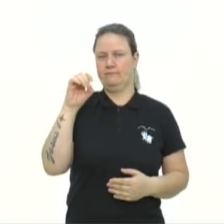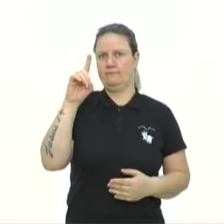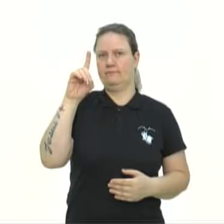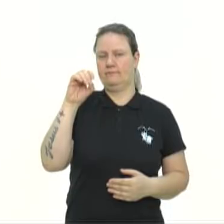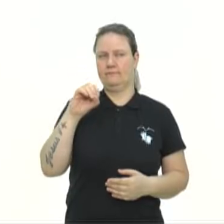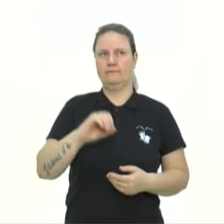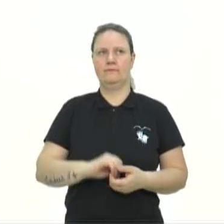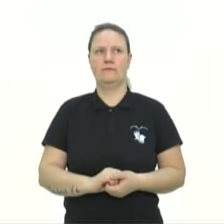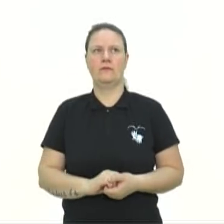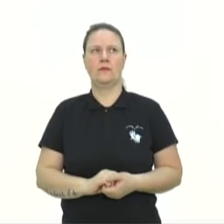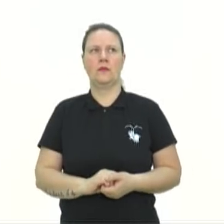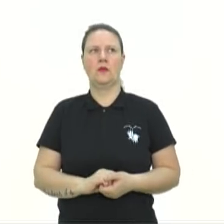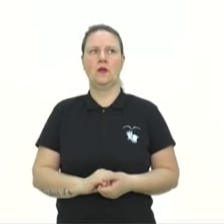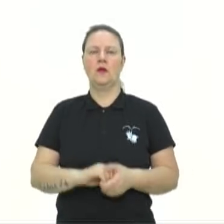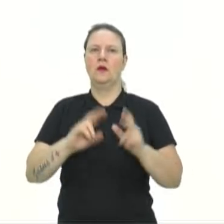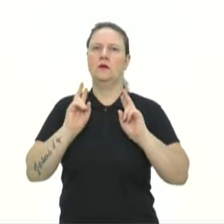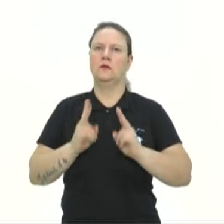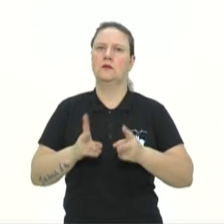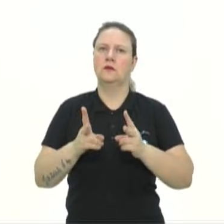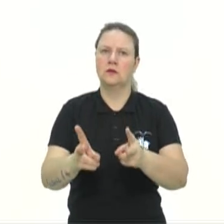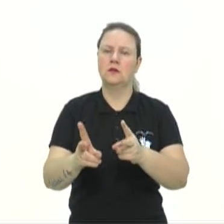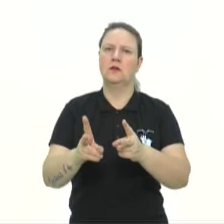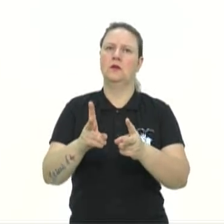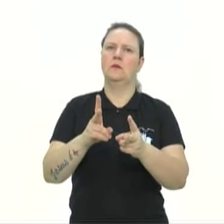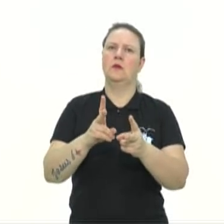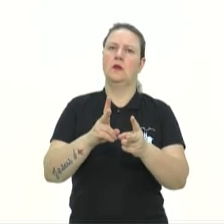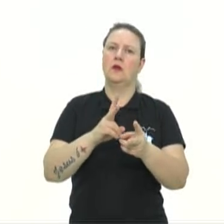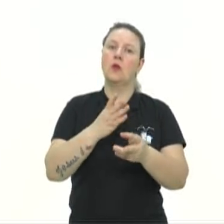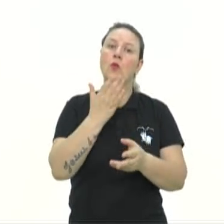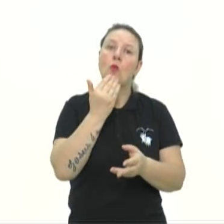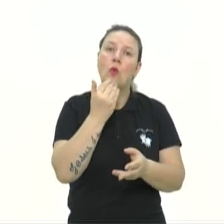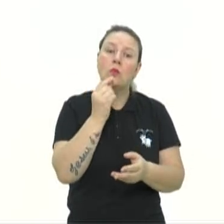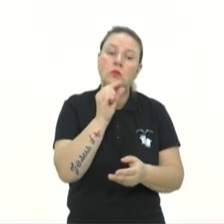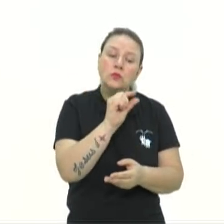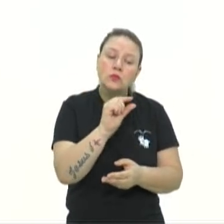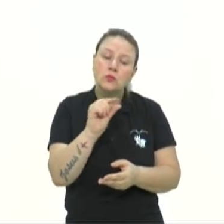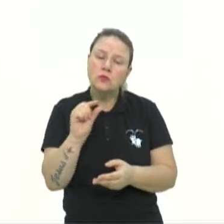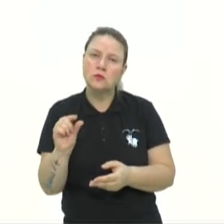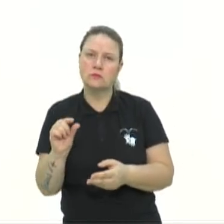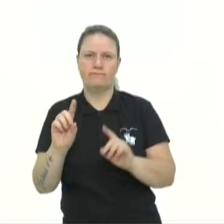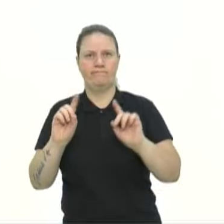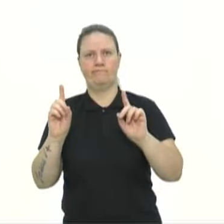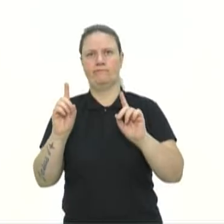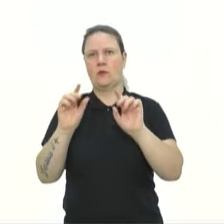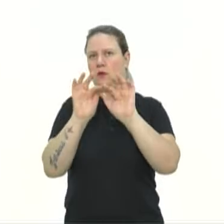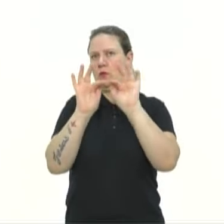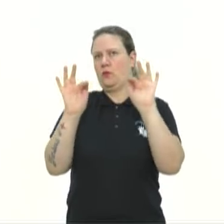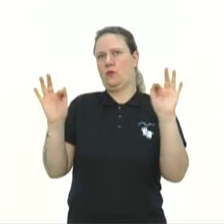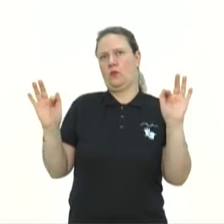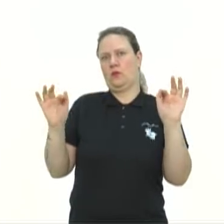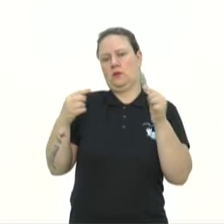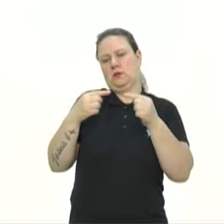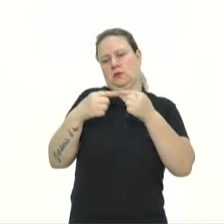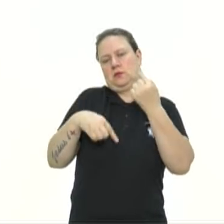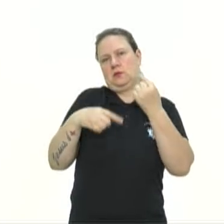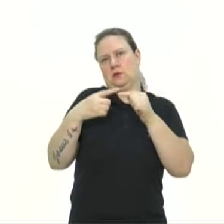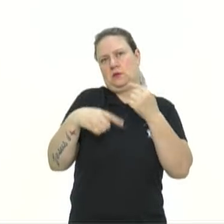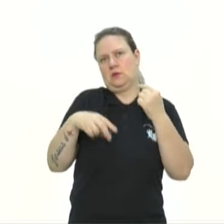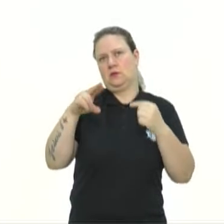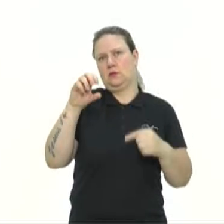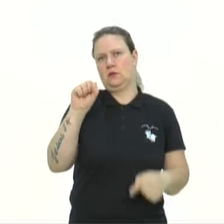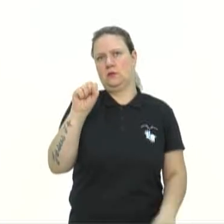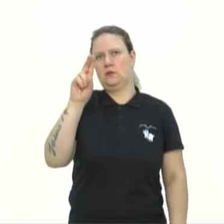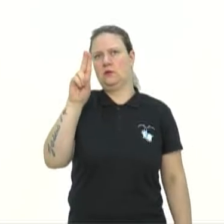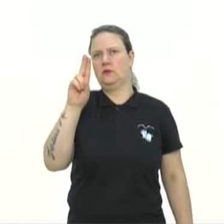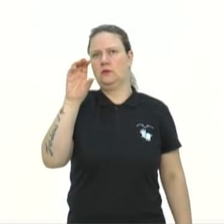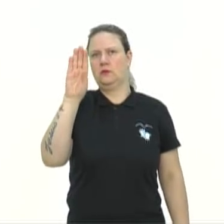Vamos analisar as outras? Sempre consuma sal com cuidado. Primeiro que essa não é uma oração subordinada. Então aqui a gente já vai deixar ela de lado, só